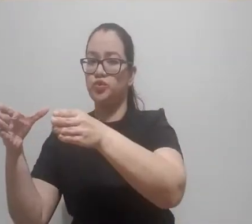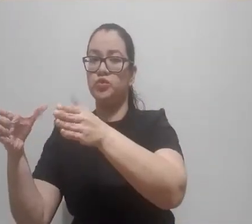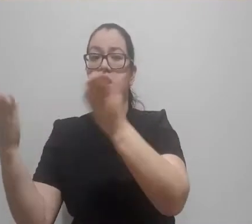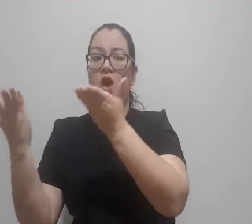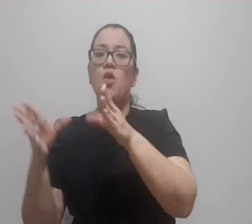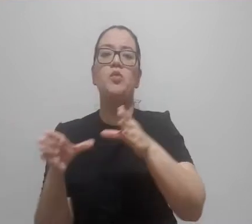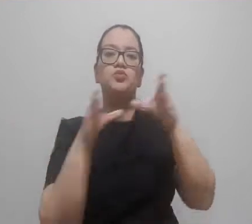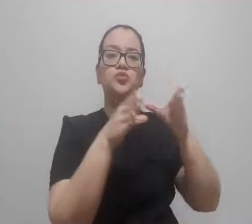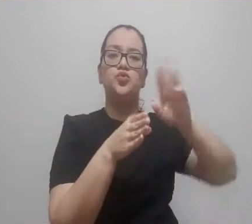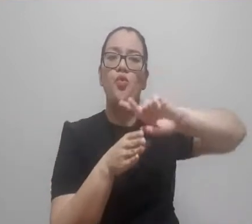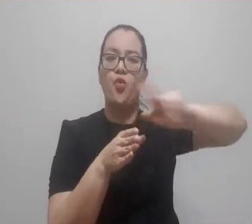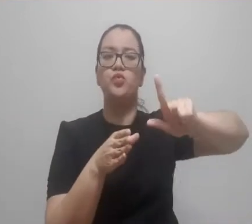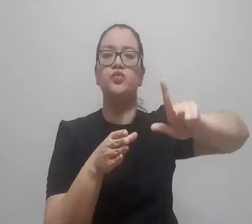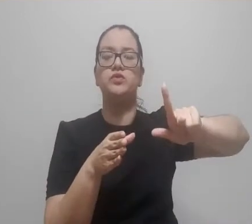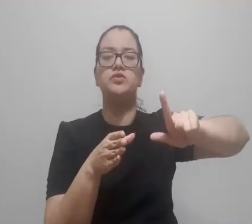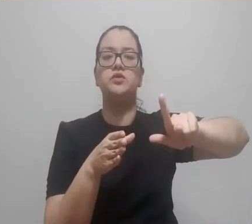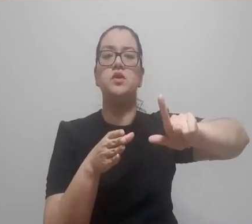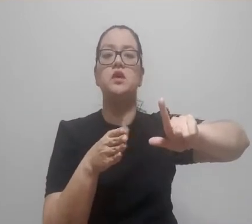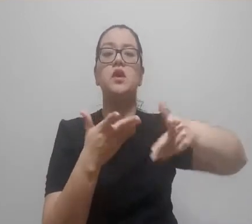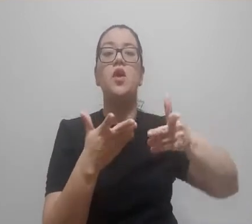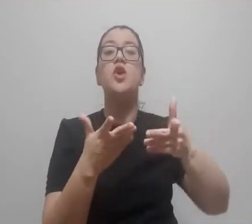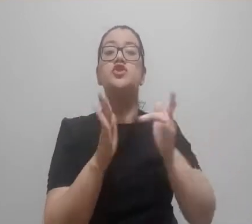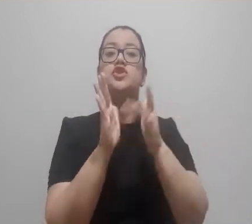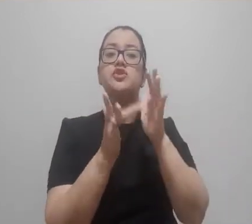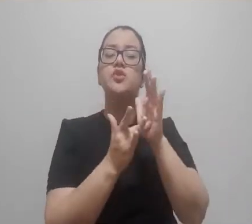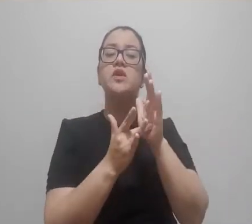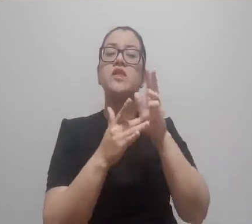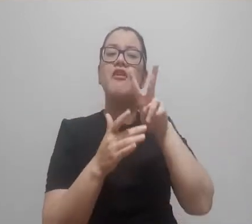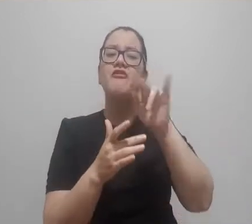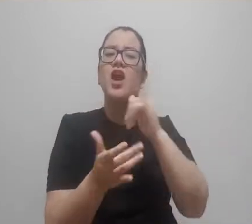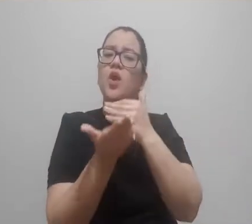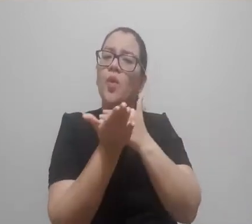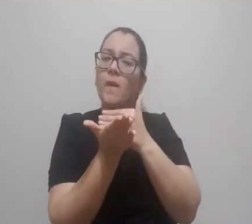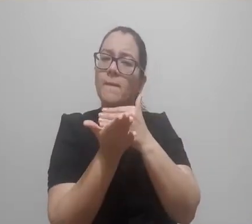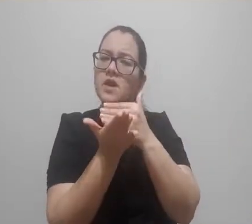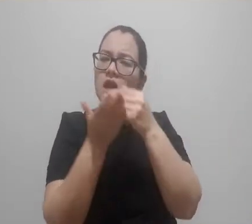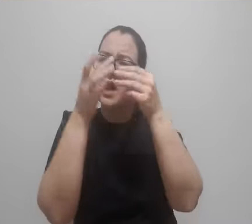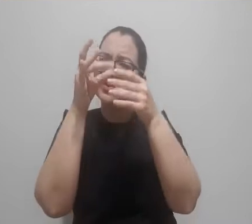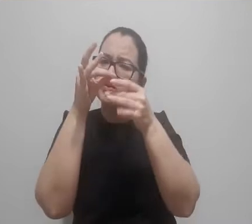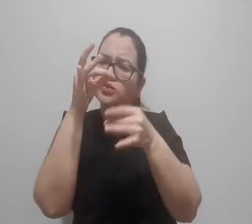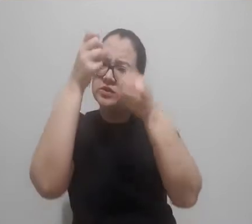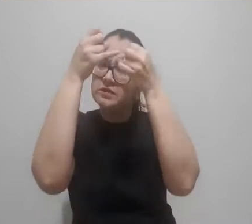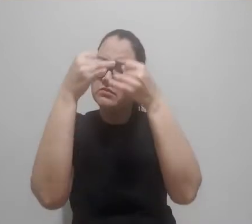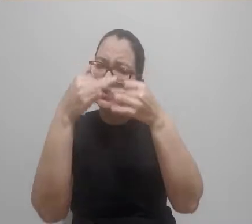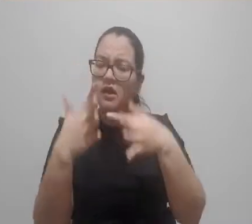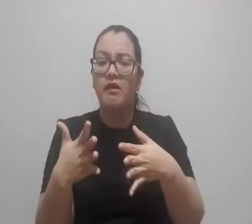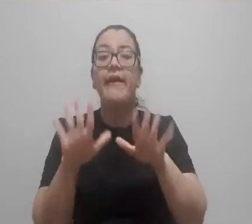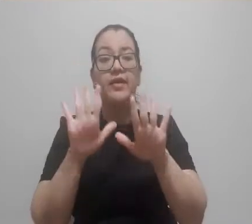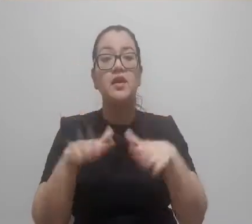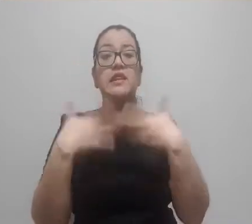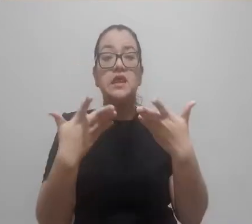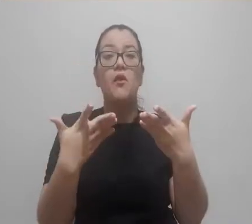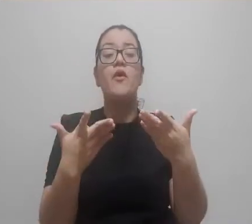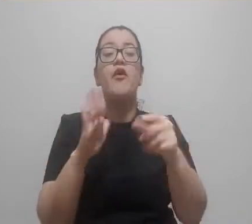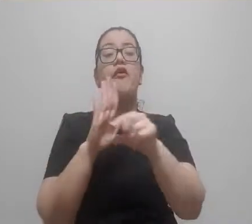do Senhor, fazer uma introdução. Então nesses versículos 17 e 18 e praticamente